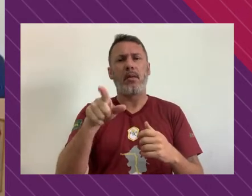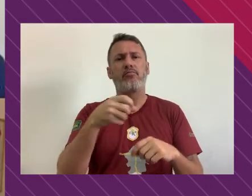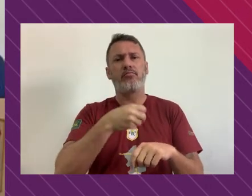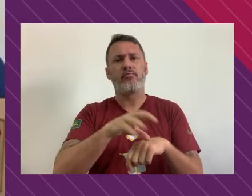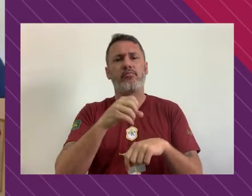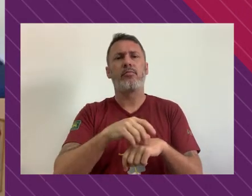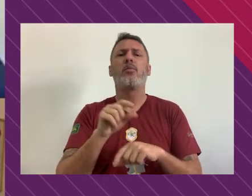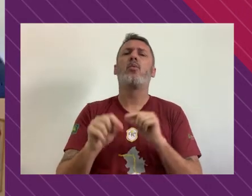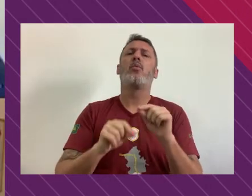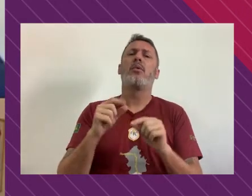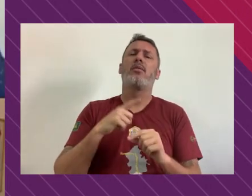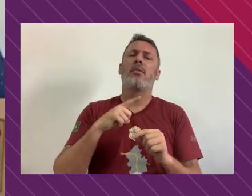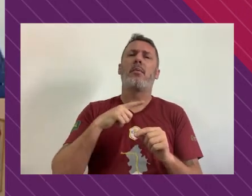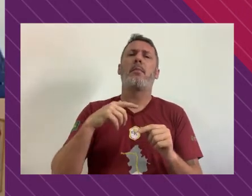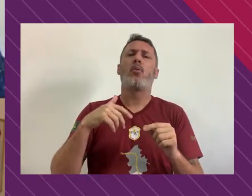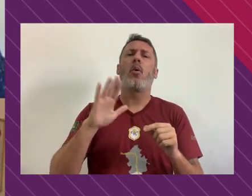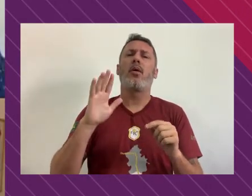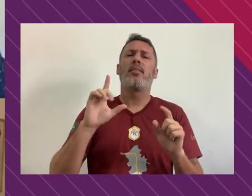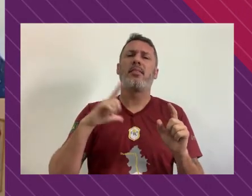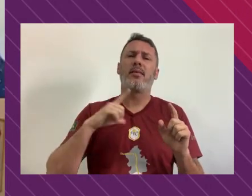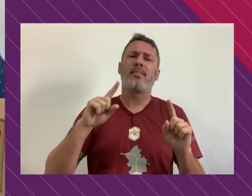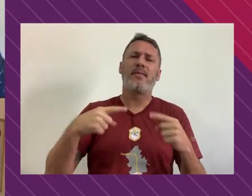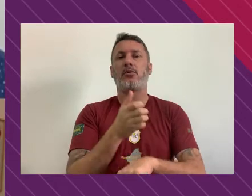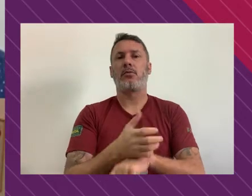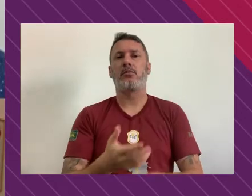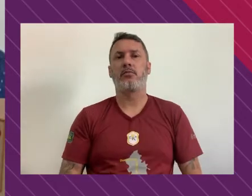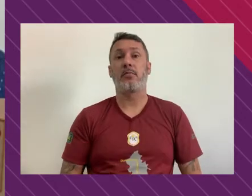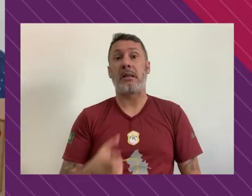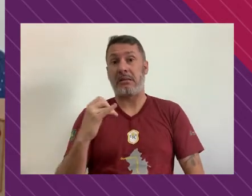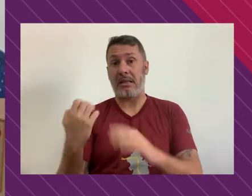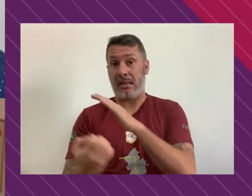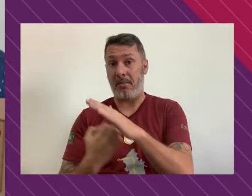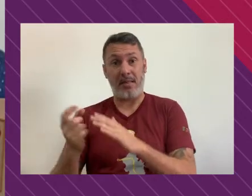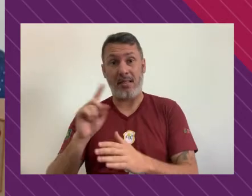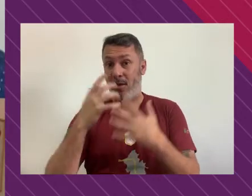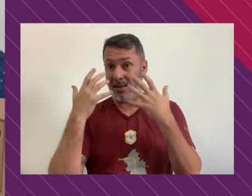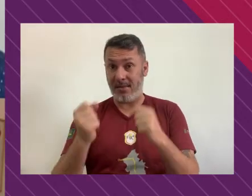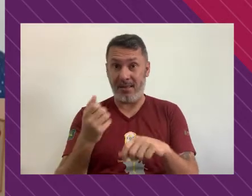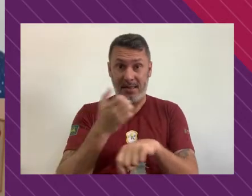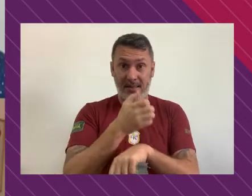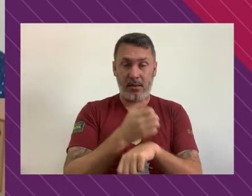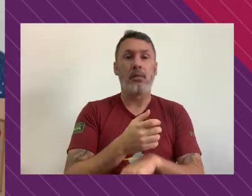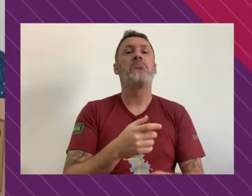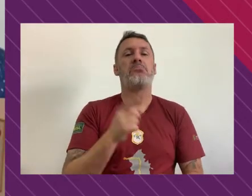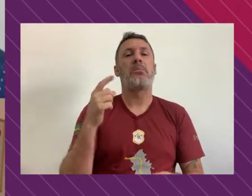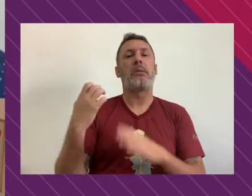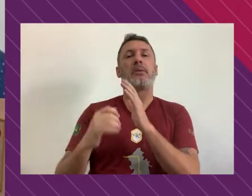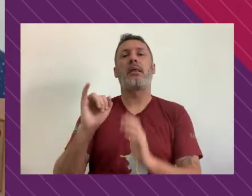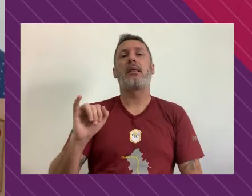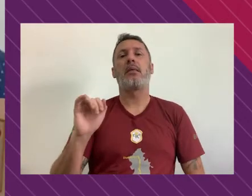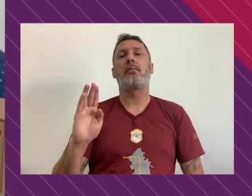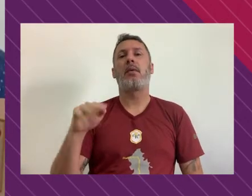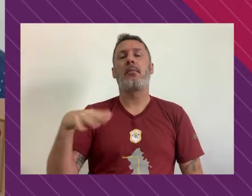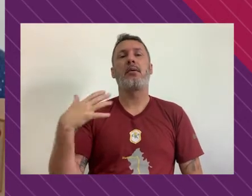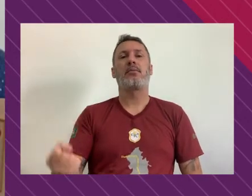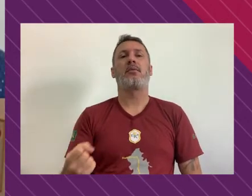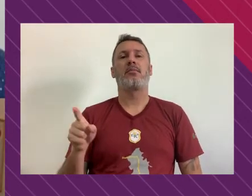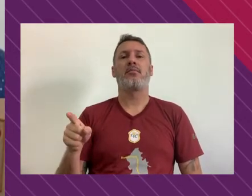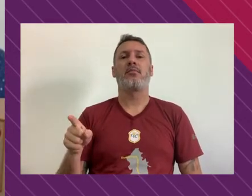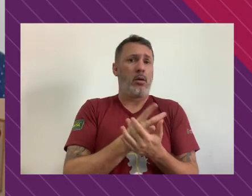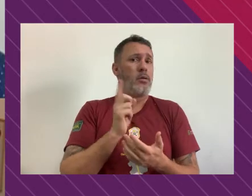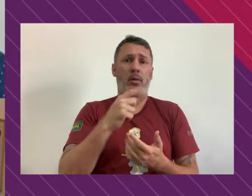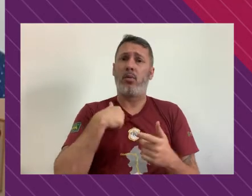apenas porque é mulher, não se levando em conta a formação, a competência, as